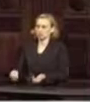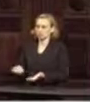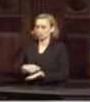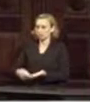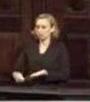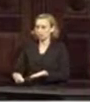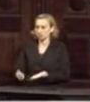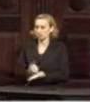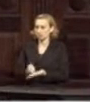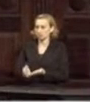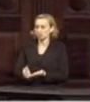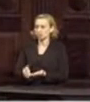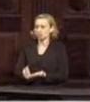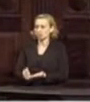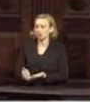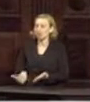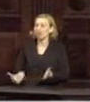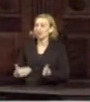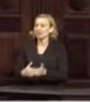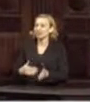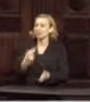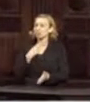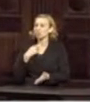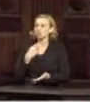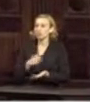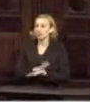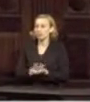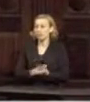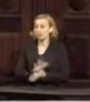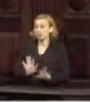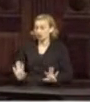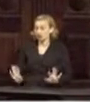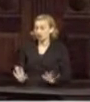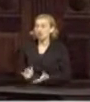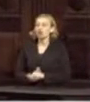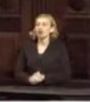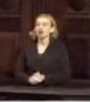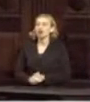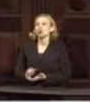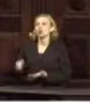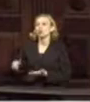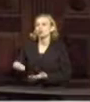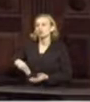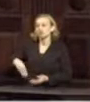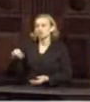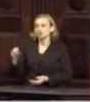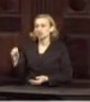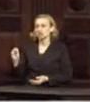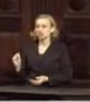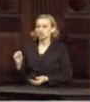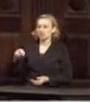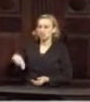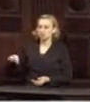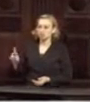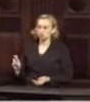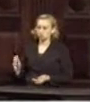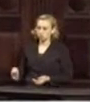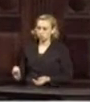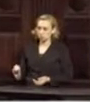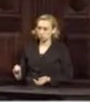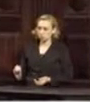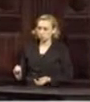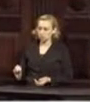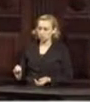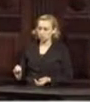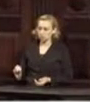de um contrato até não poder mais. O ministro de Estado da Fazenda está fazendo uma galhofa, uma